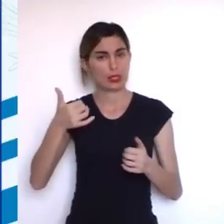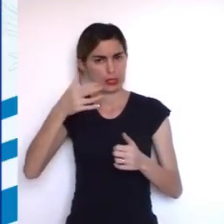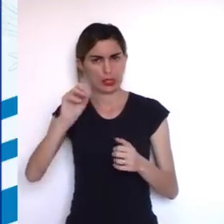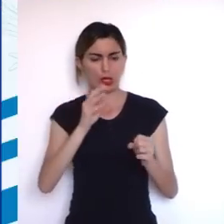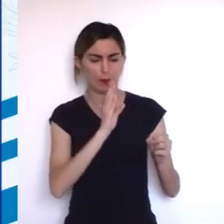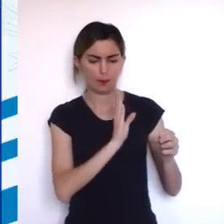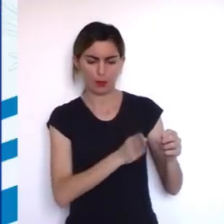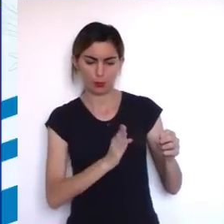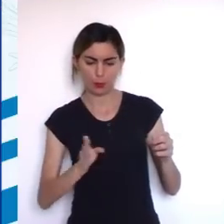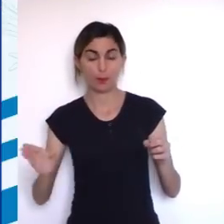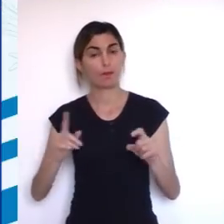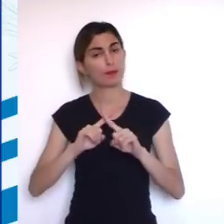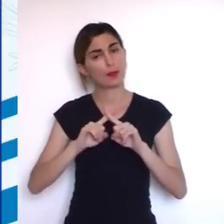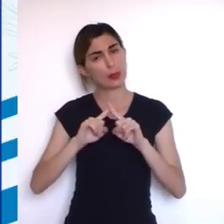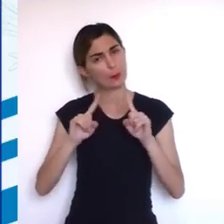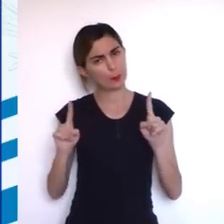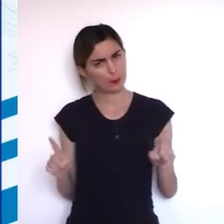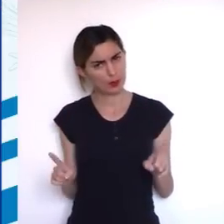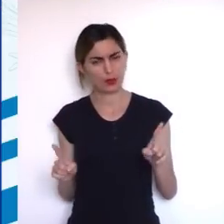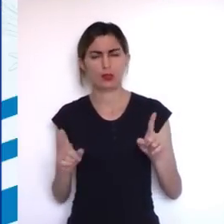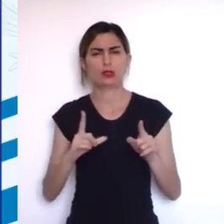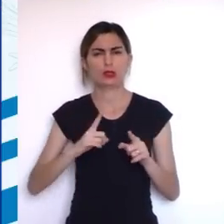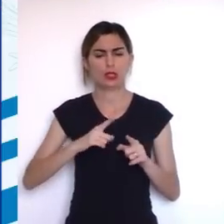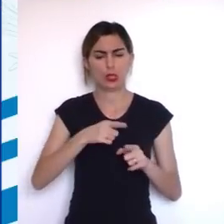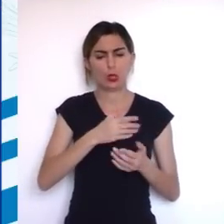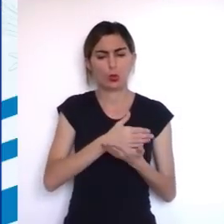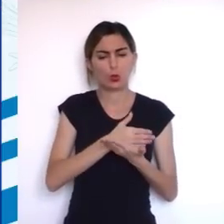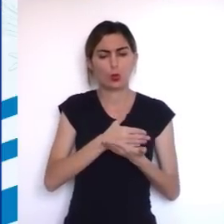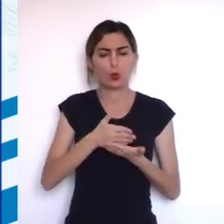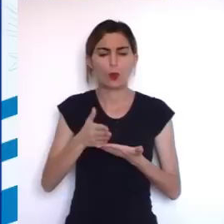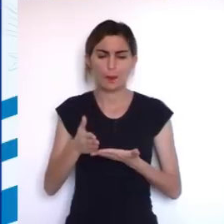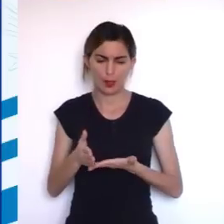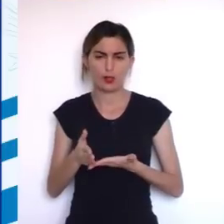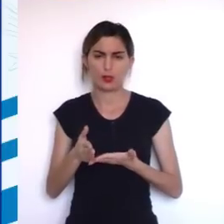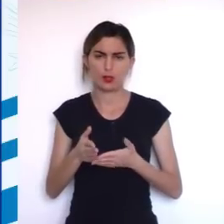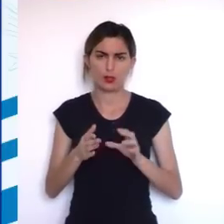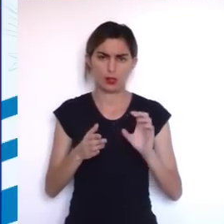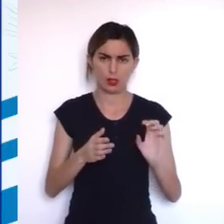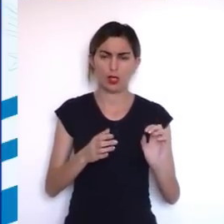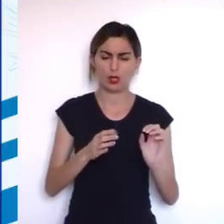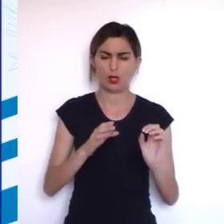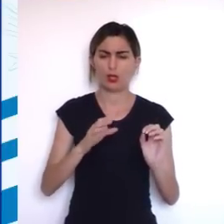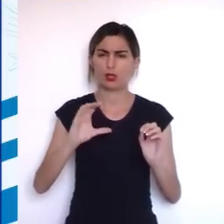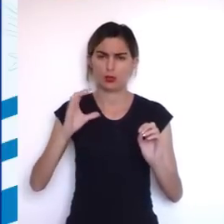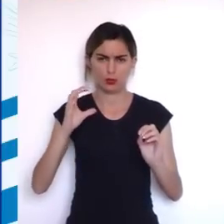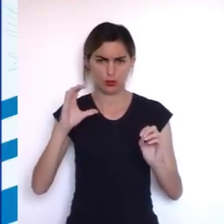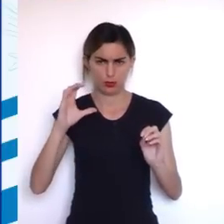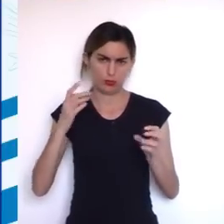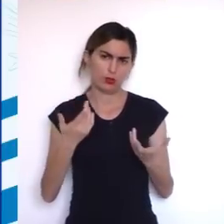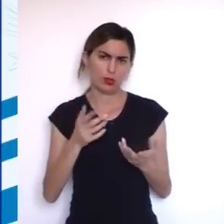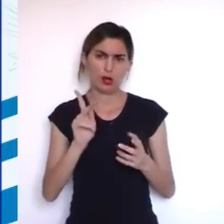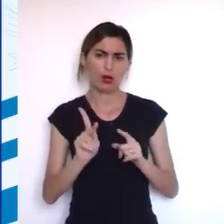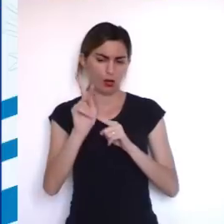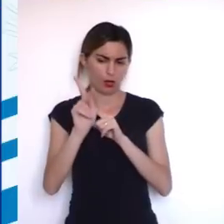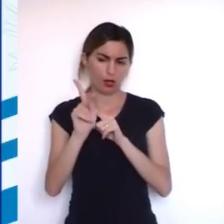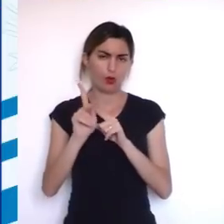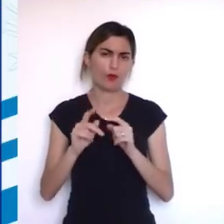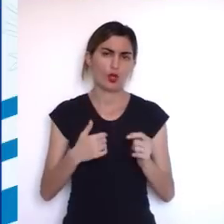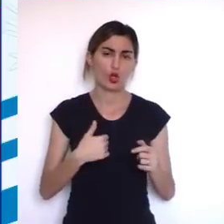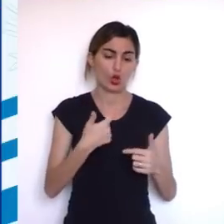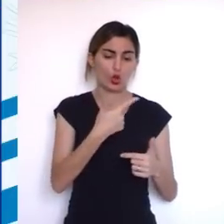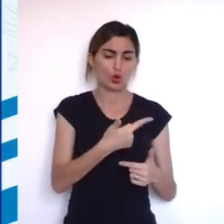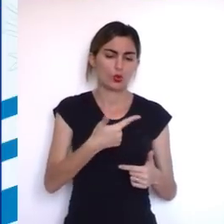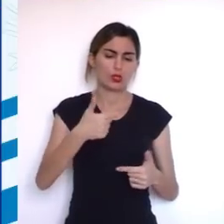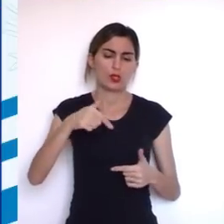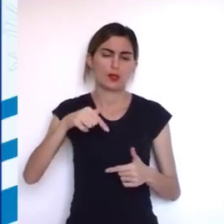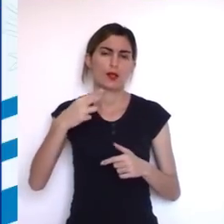100 partes, porém, vai se iniciar, né, no caso da escala Kelvin,